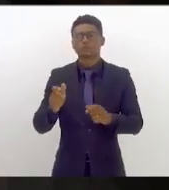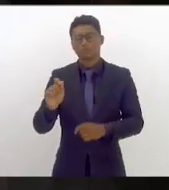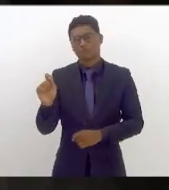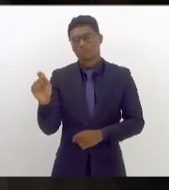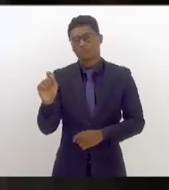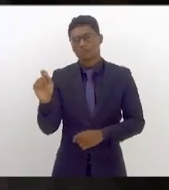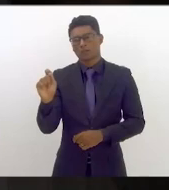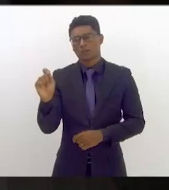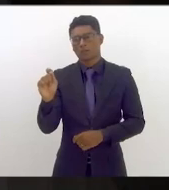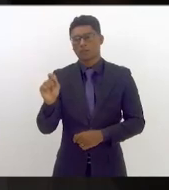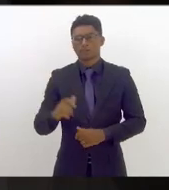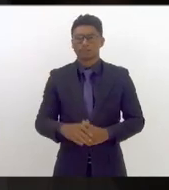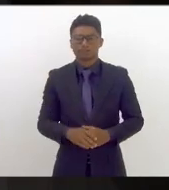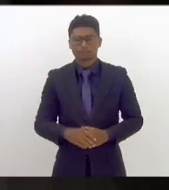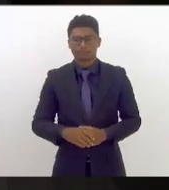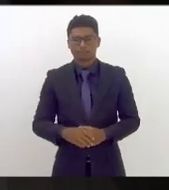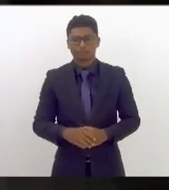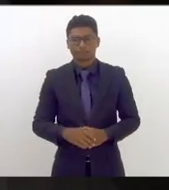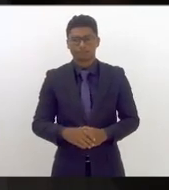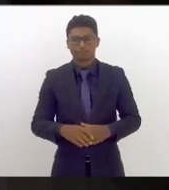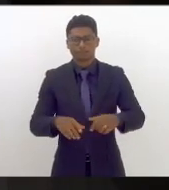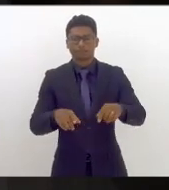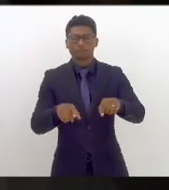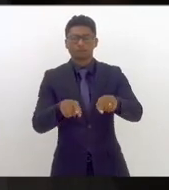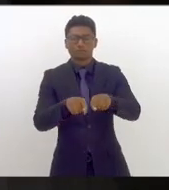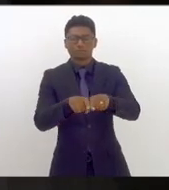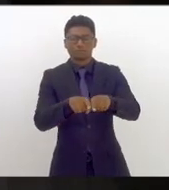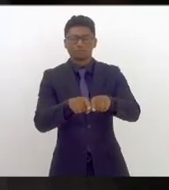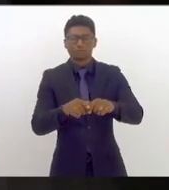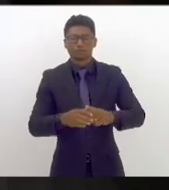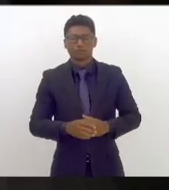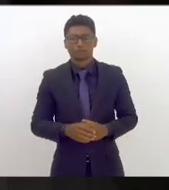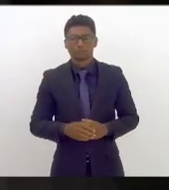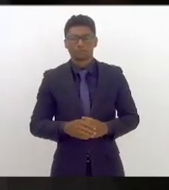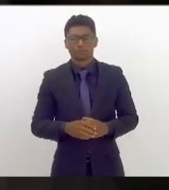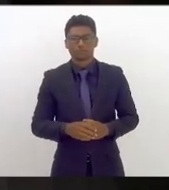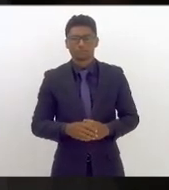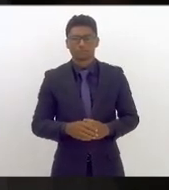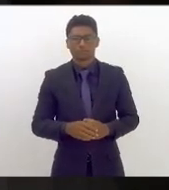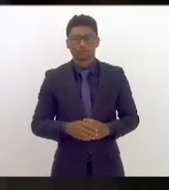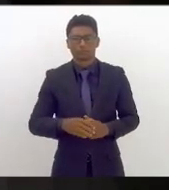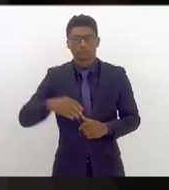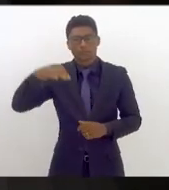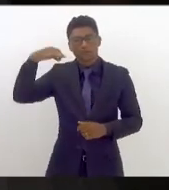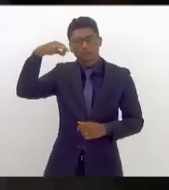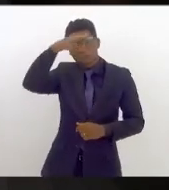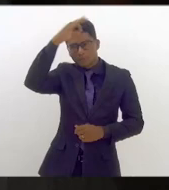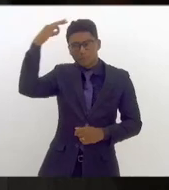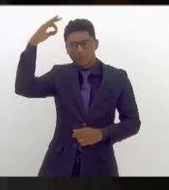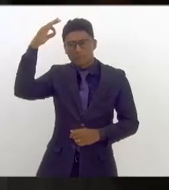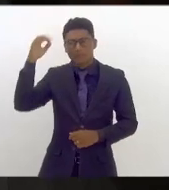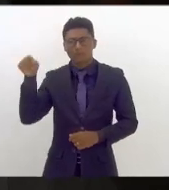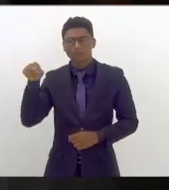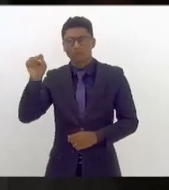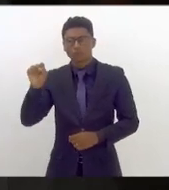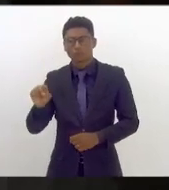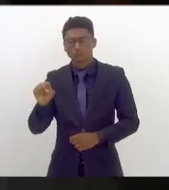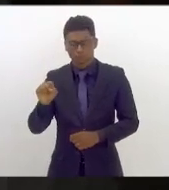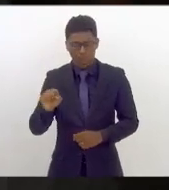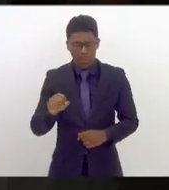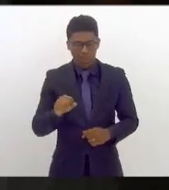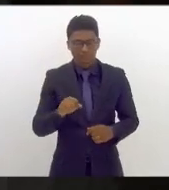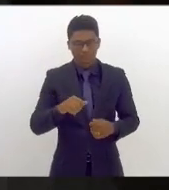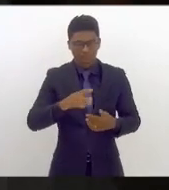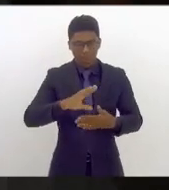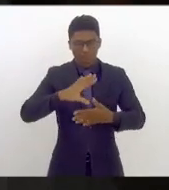em direção ao norte fluminense e o sul do Espírito Santo. Ora, por